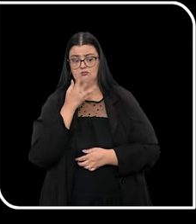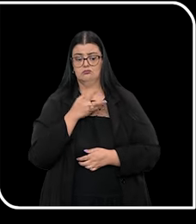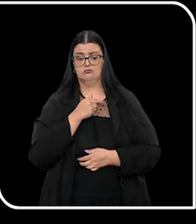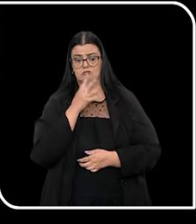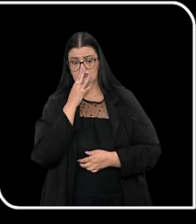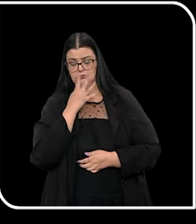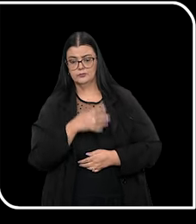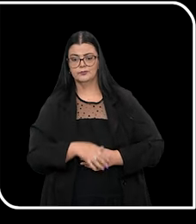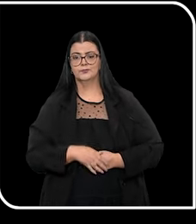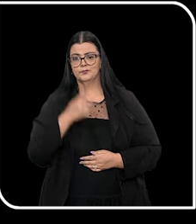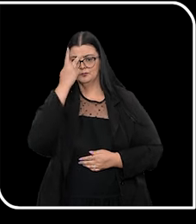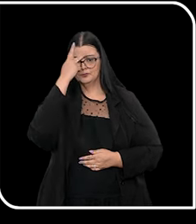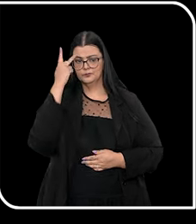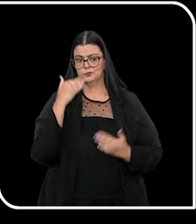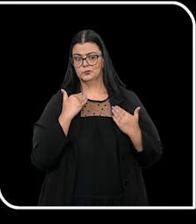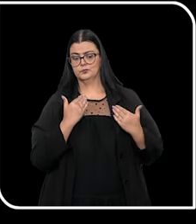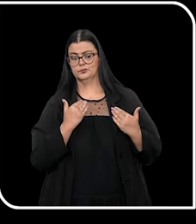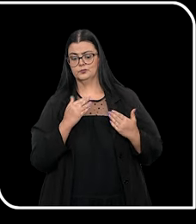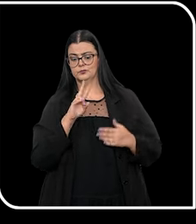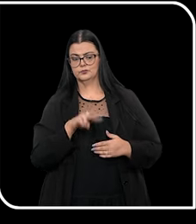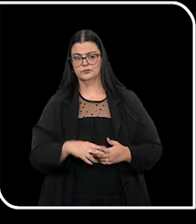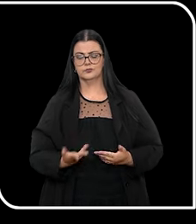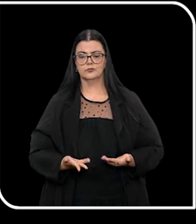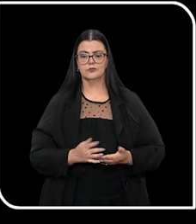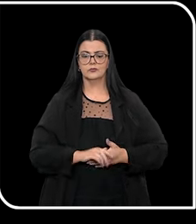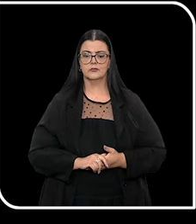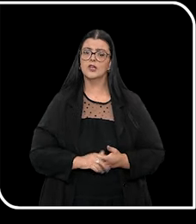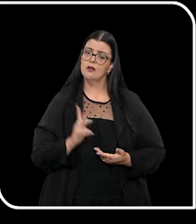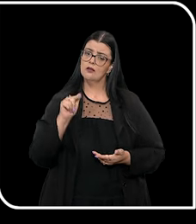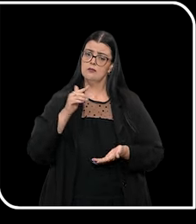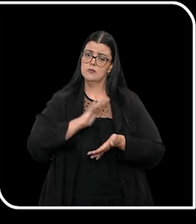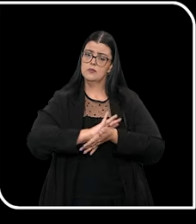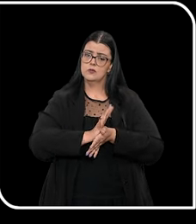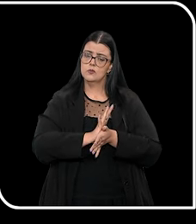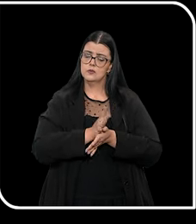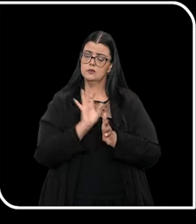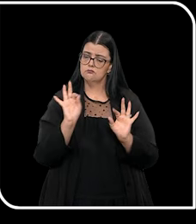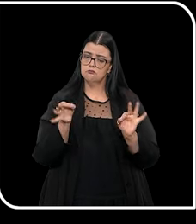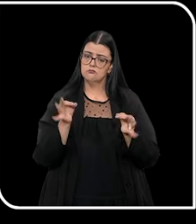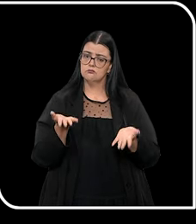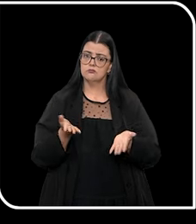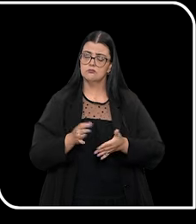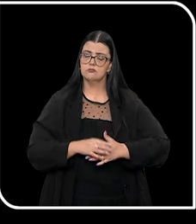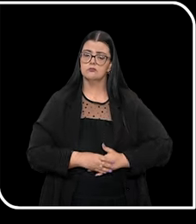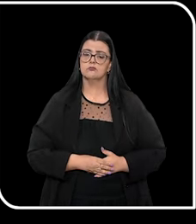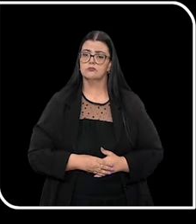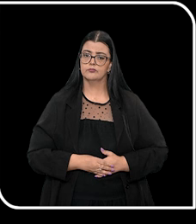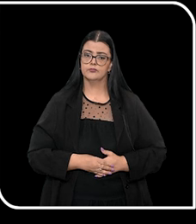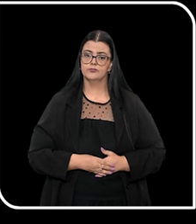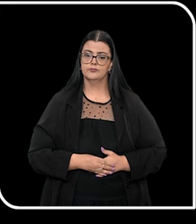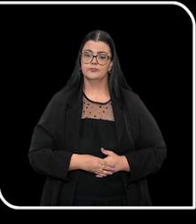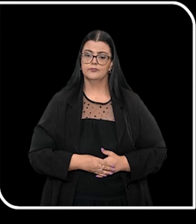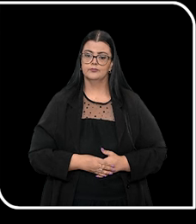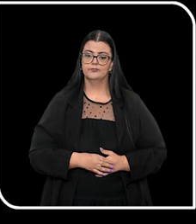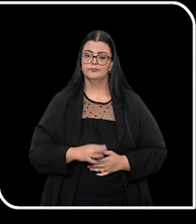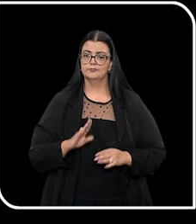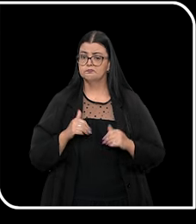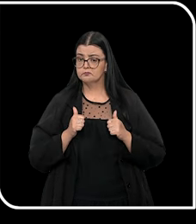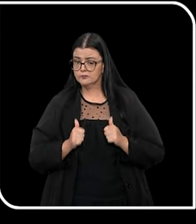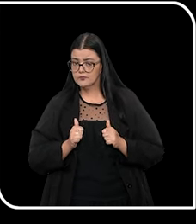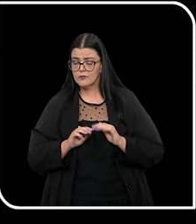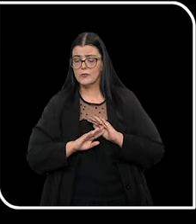tortos que são assim eh eh enfim né preconceituosos mesmo